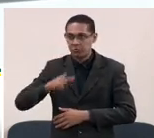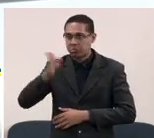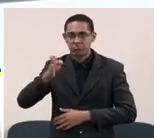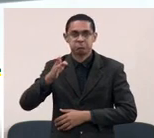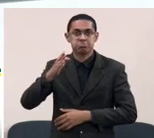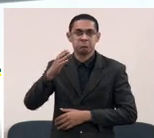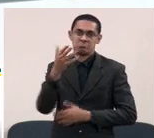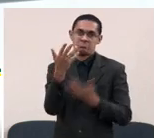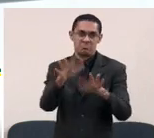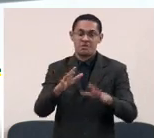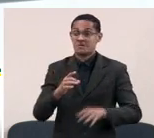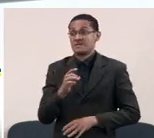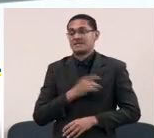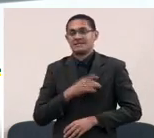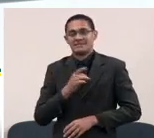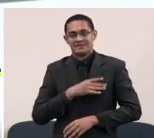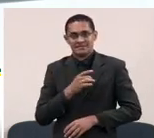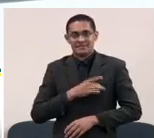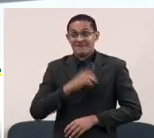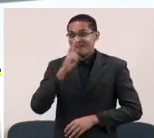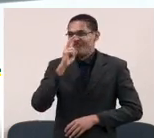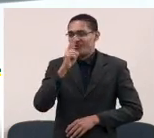Medo, com medo.